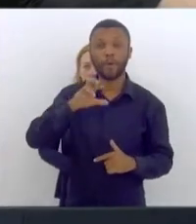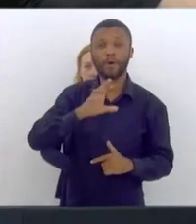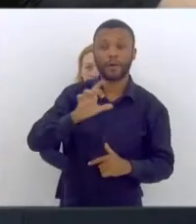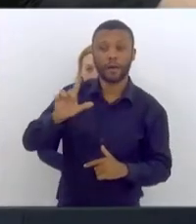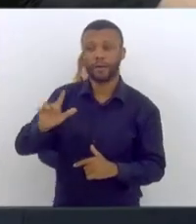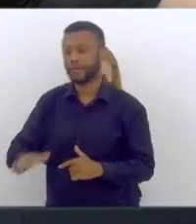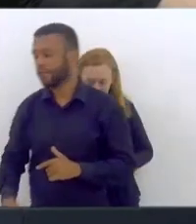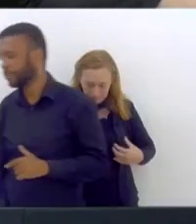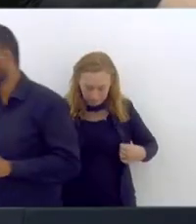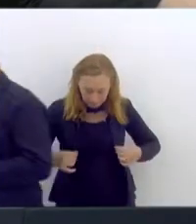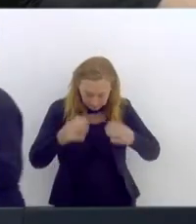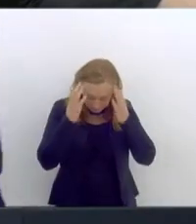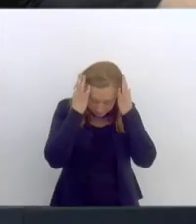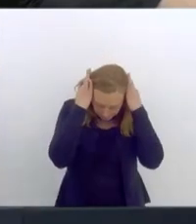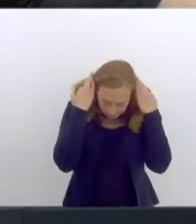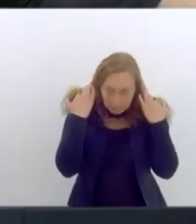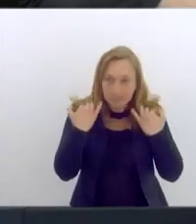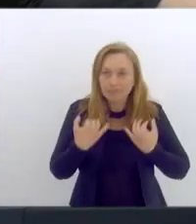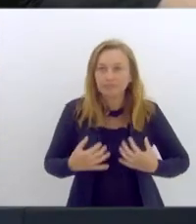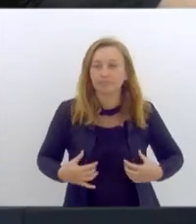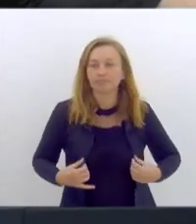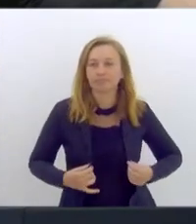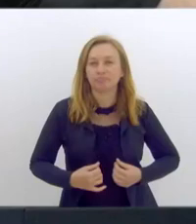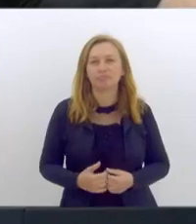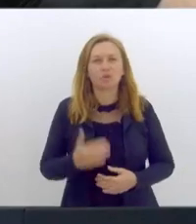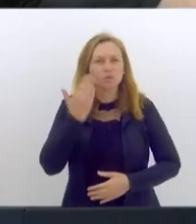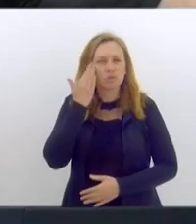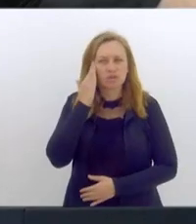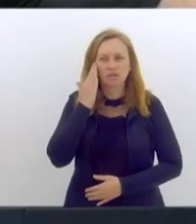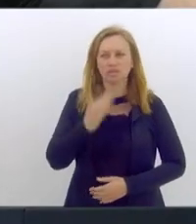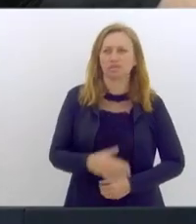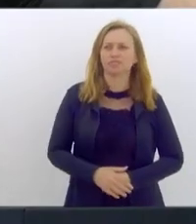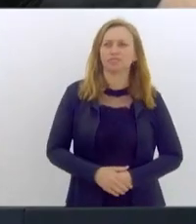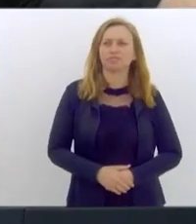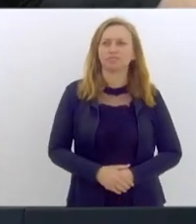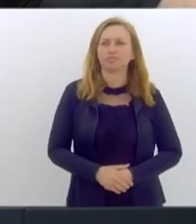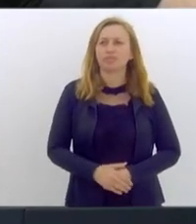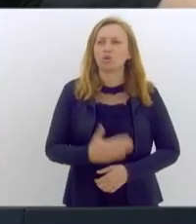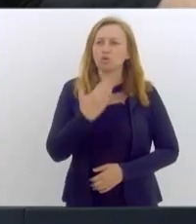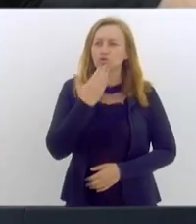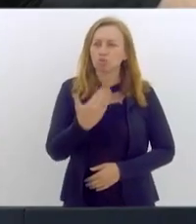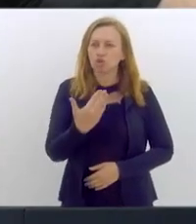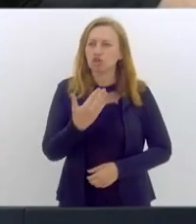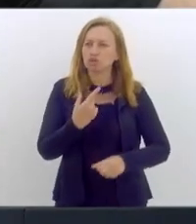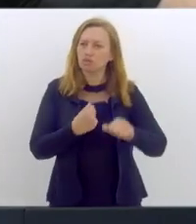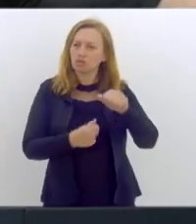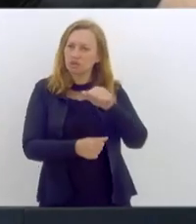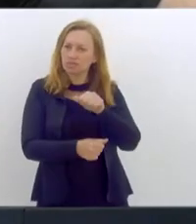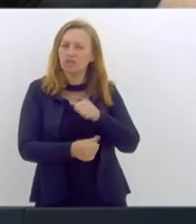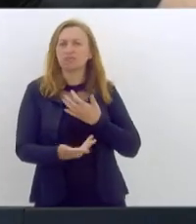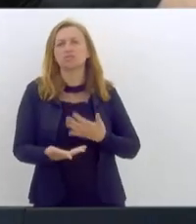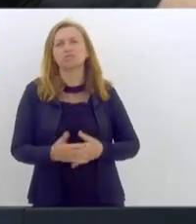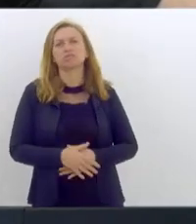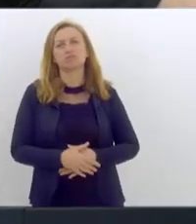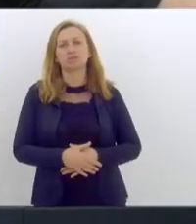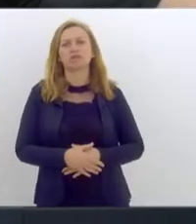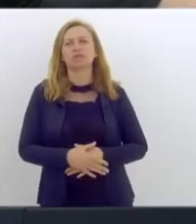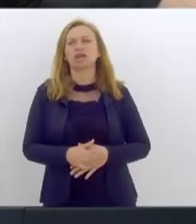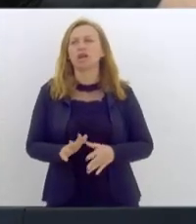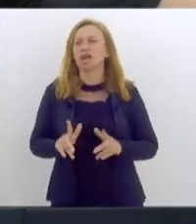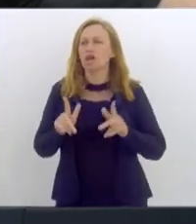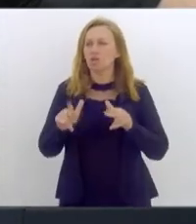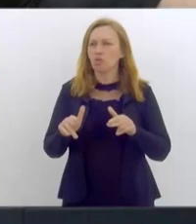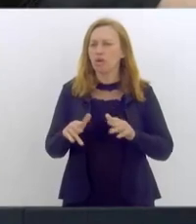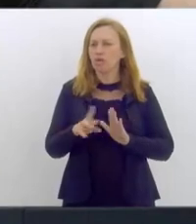na escolha né E aí Pelo que eu entendi os pedidos financiamento eles vão né Igual aquele regime